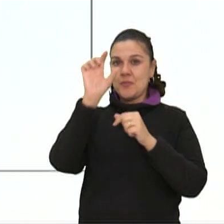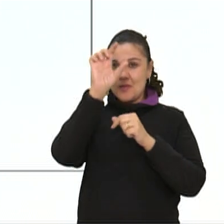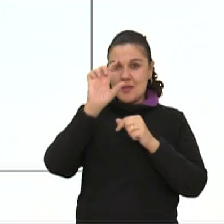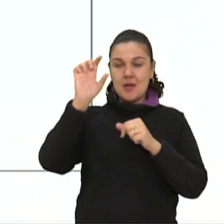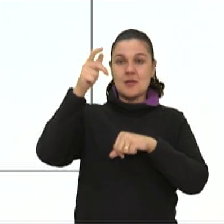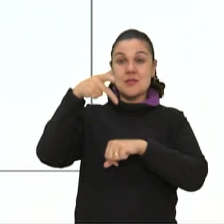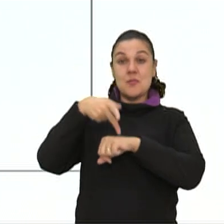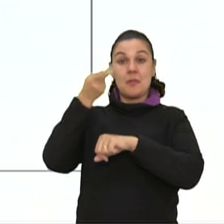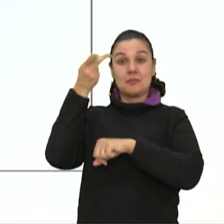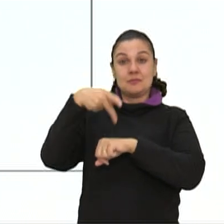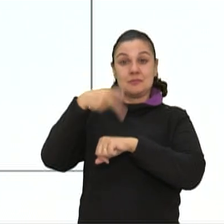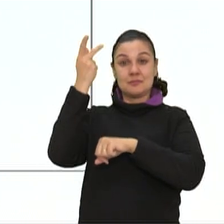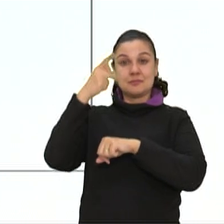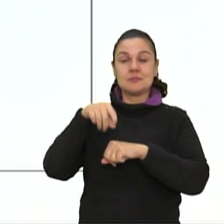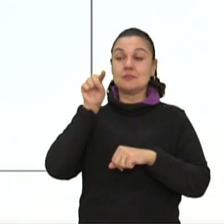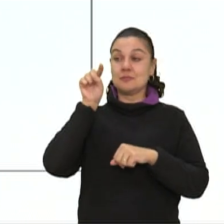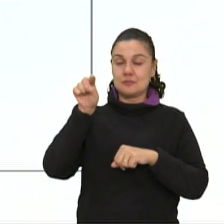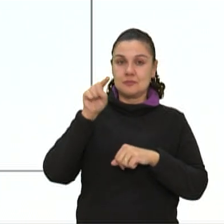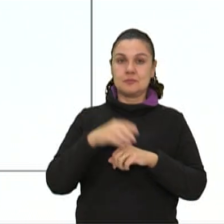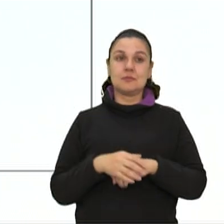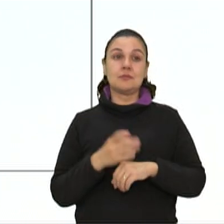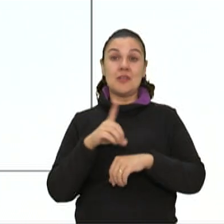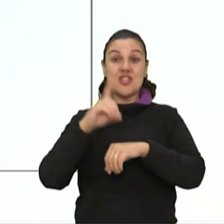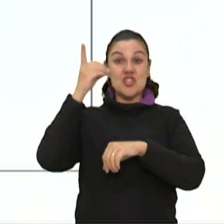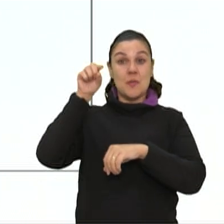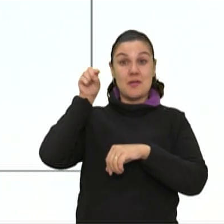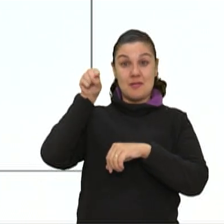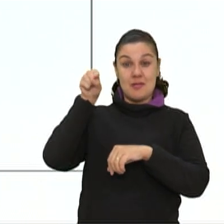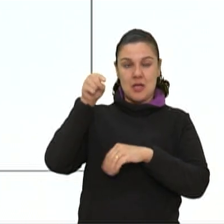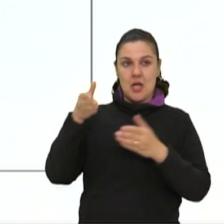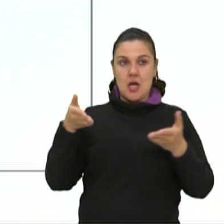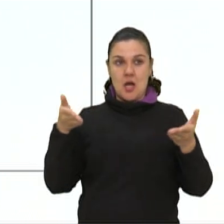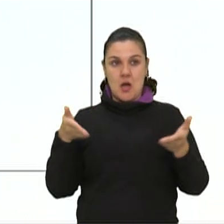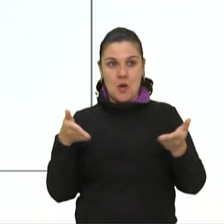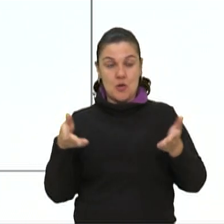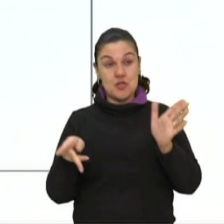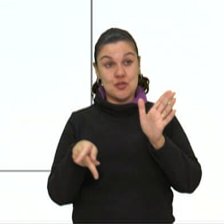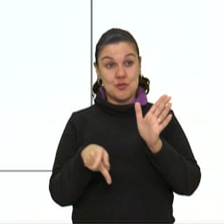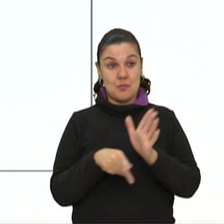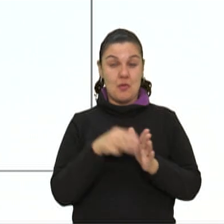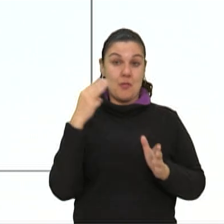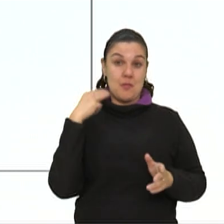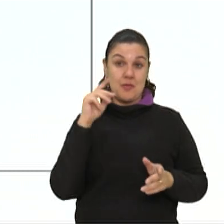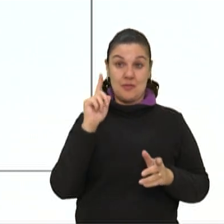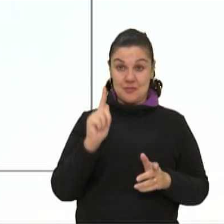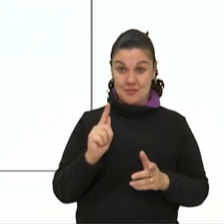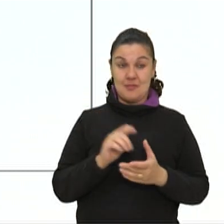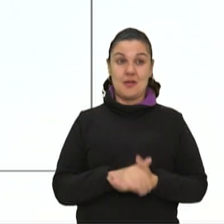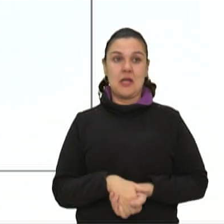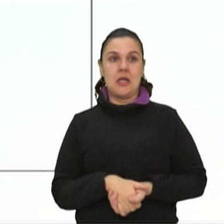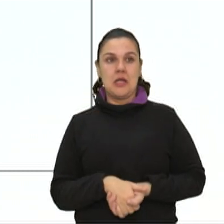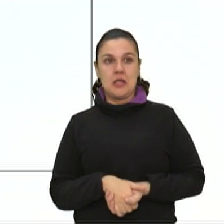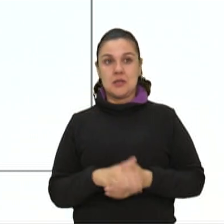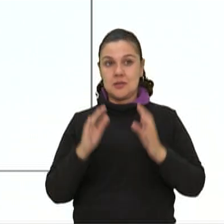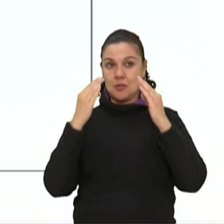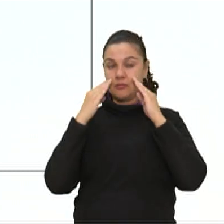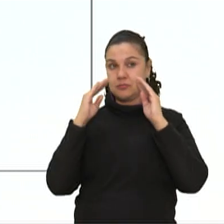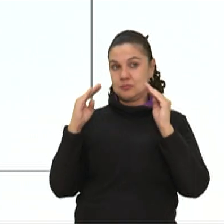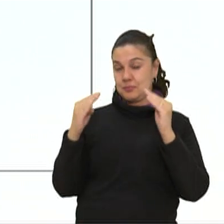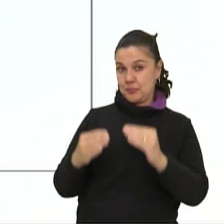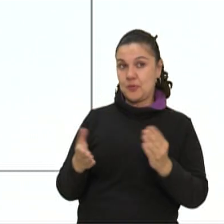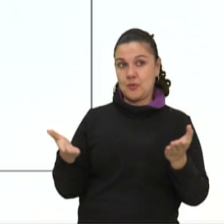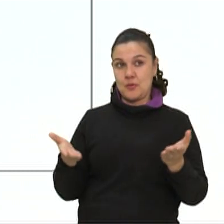diamante. Aqui o mapa está mostrando para você em destaque o atual mapa de Minas Gerais. Destacado em